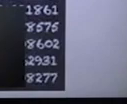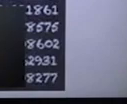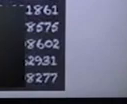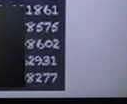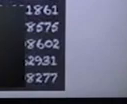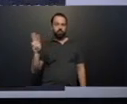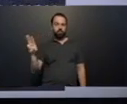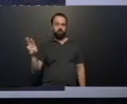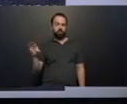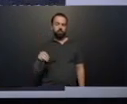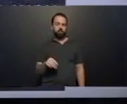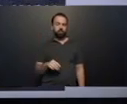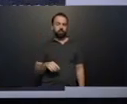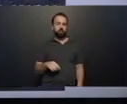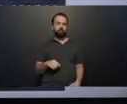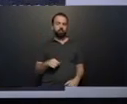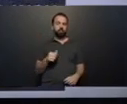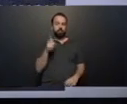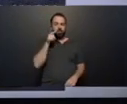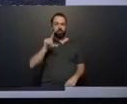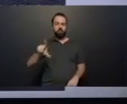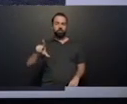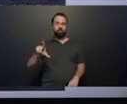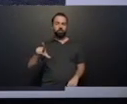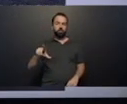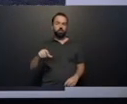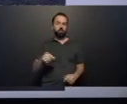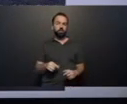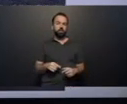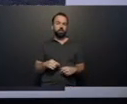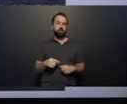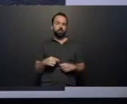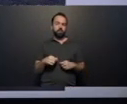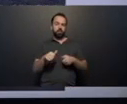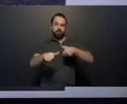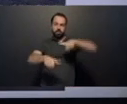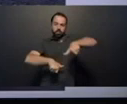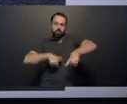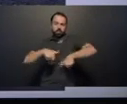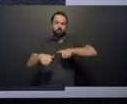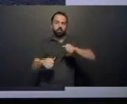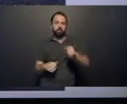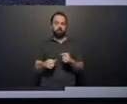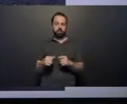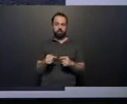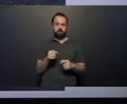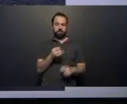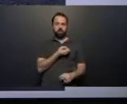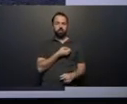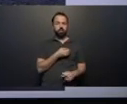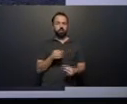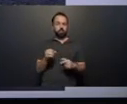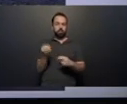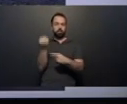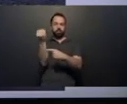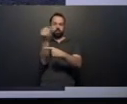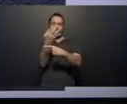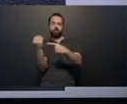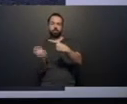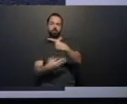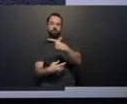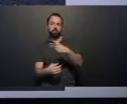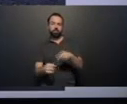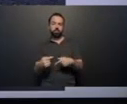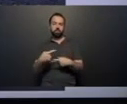0,3333, eu tenho como transformar essa dízima periódica numa fração, que seria 1/3.